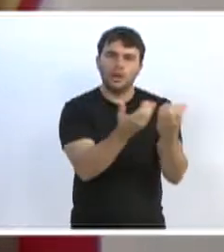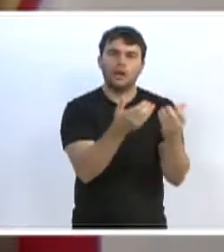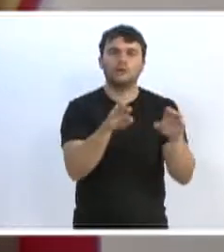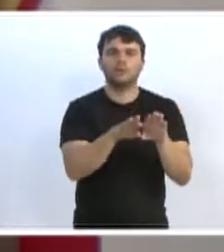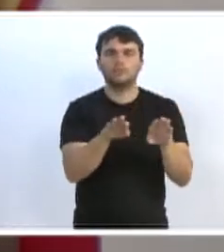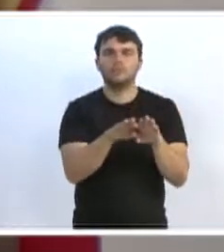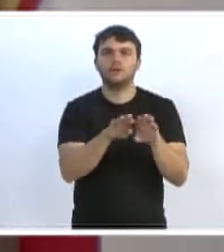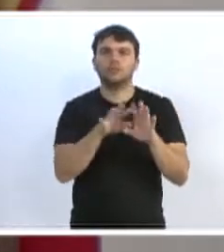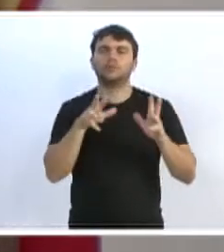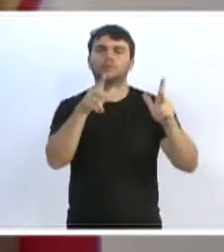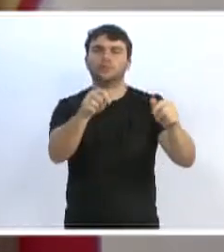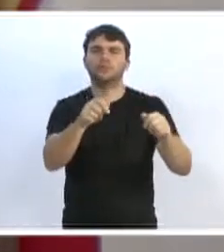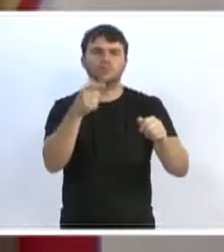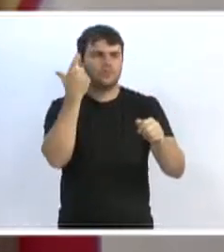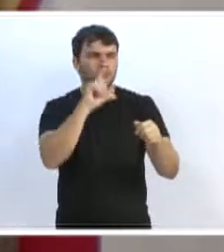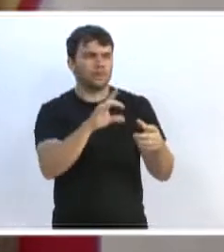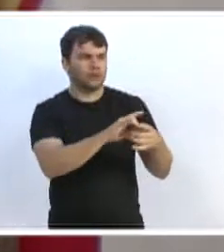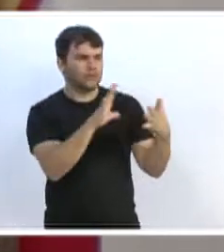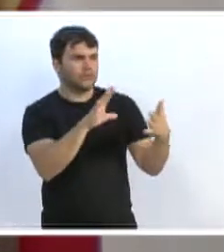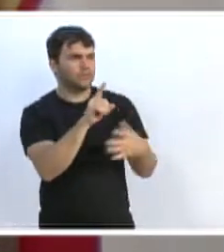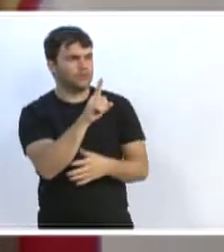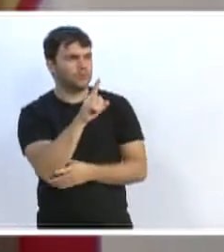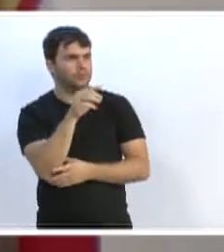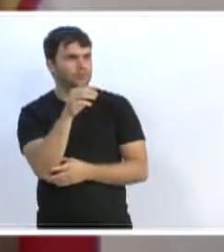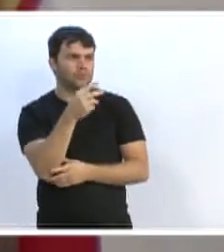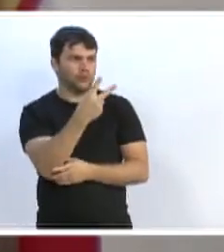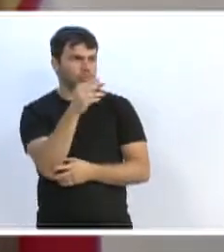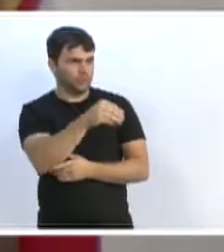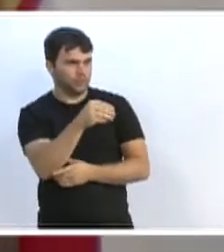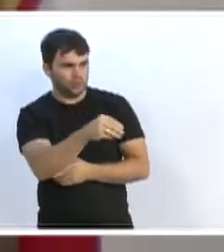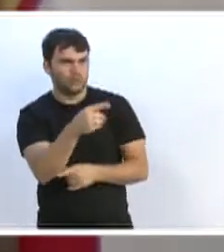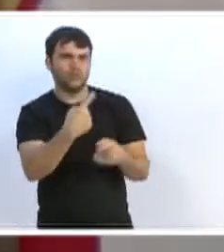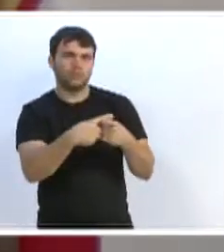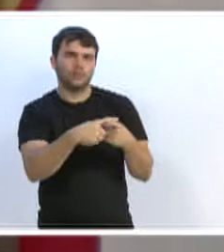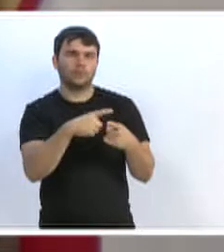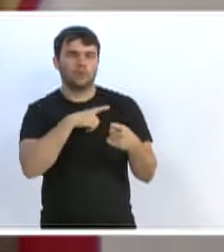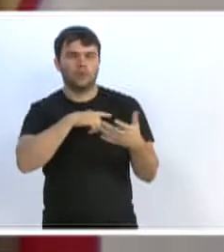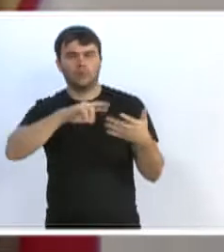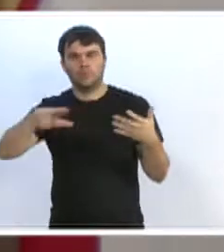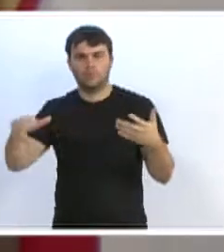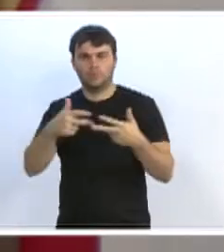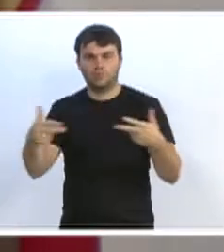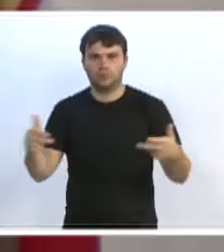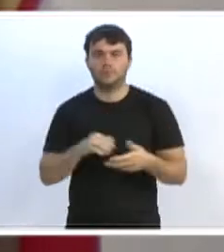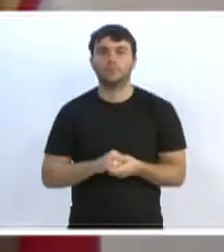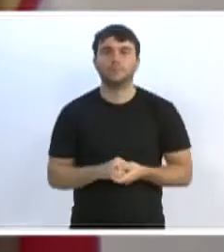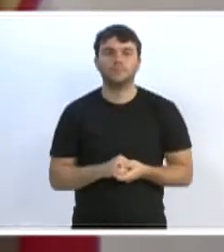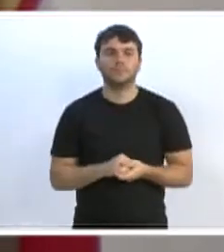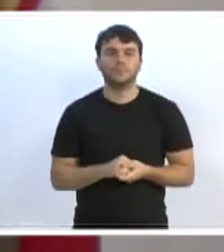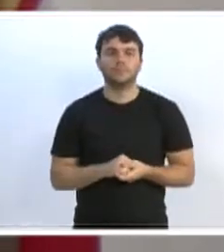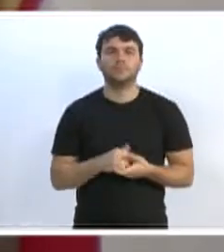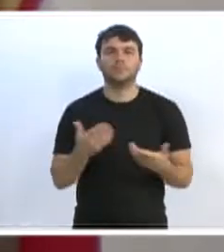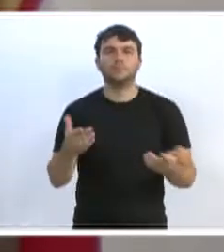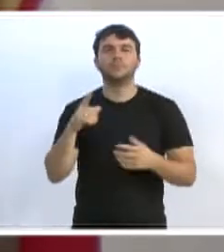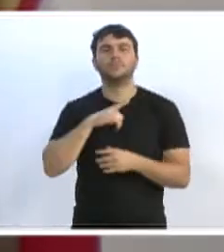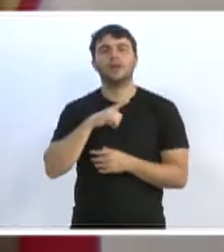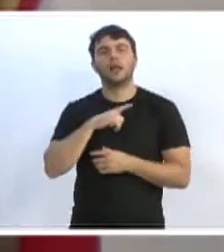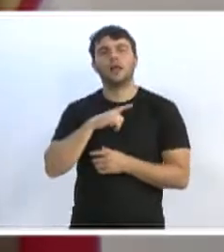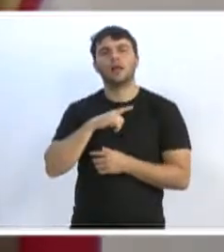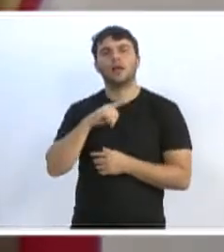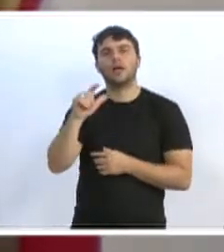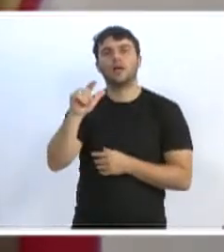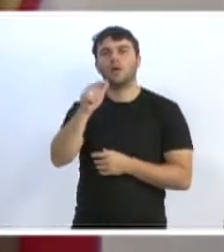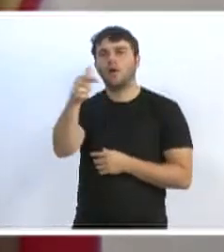Vereador, o senhor me concede mais um minuto e meio? Mais dois minutos devido aos apartes. Nós teremos aí pelos próximos dias